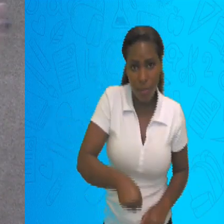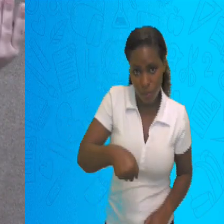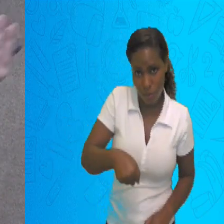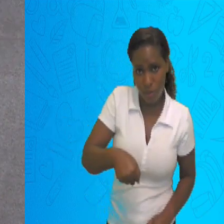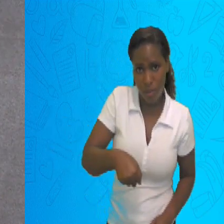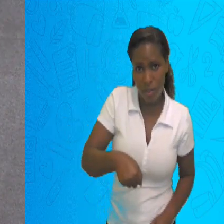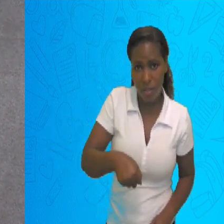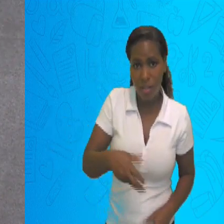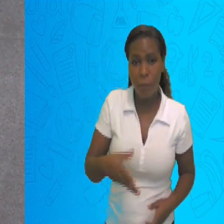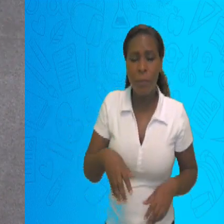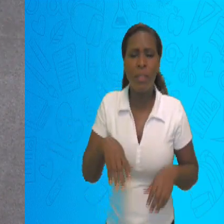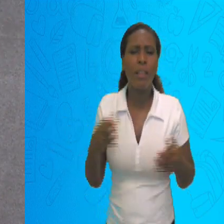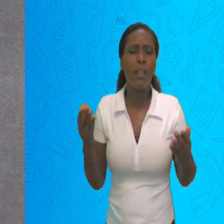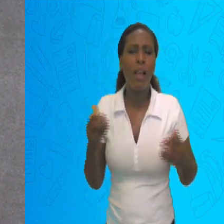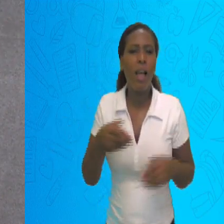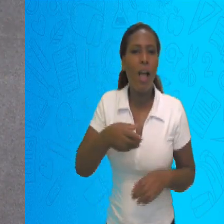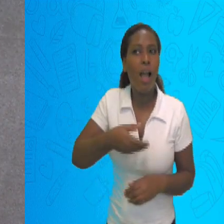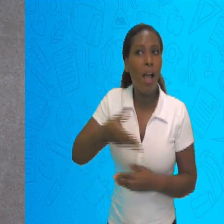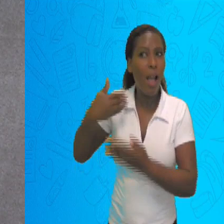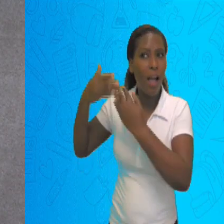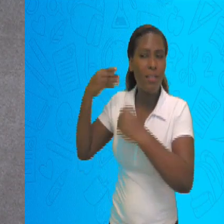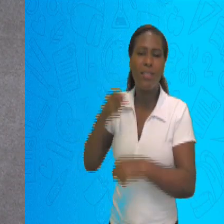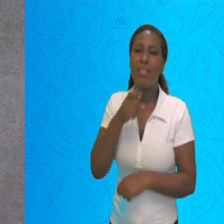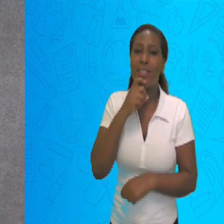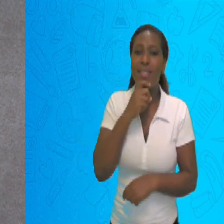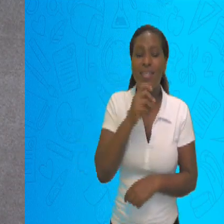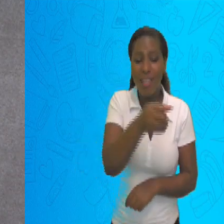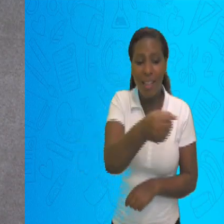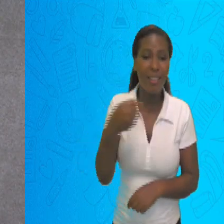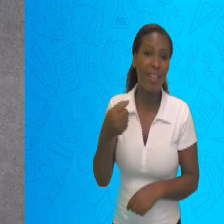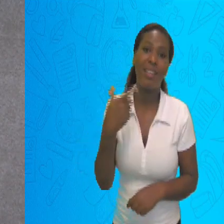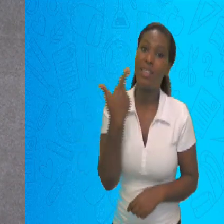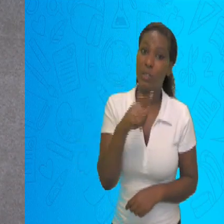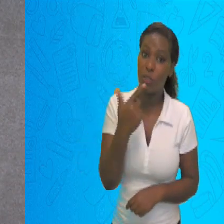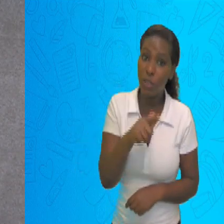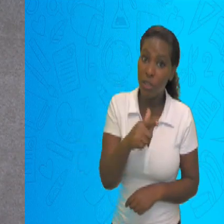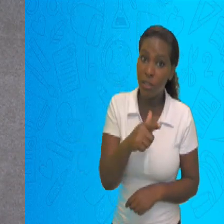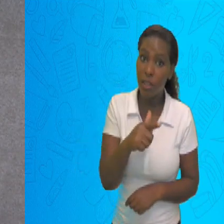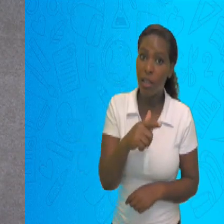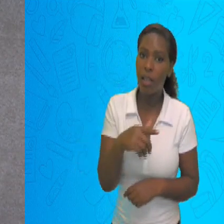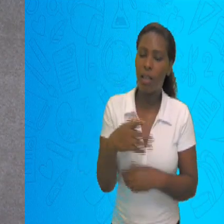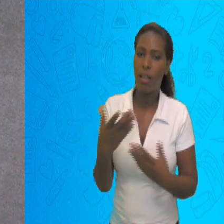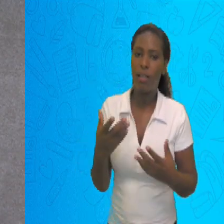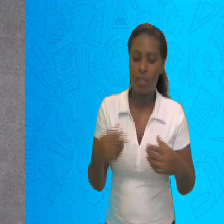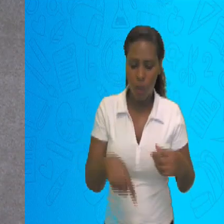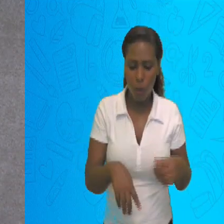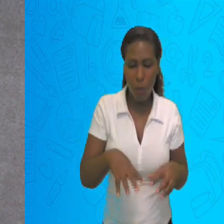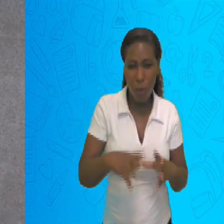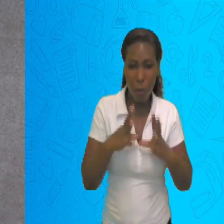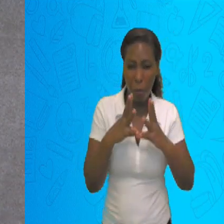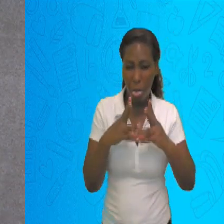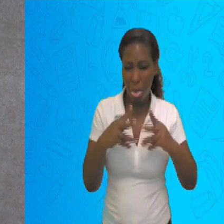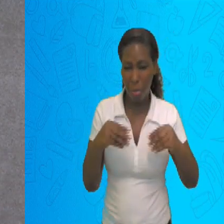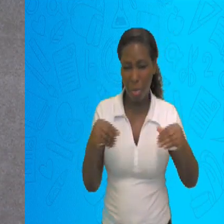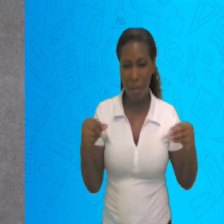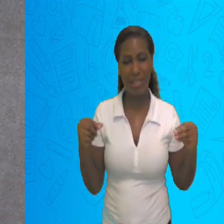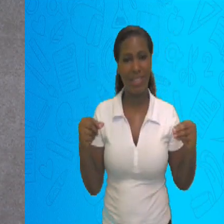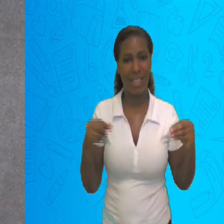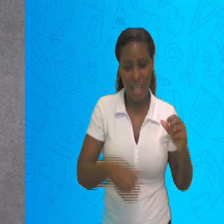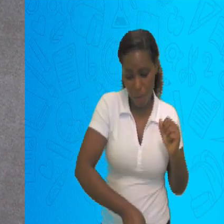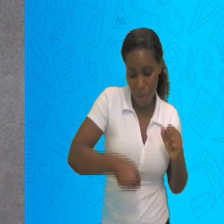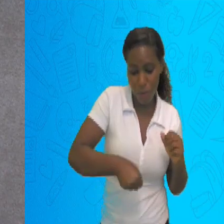mas antigamente não tinha. Então ela ia estragar. Então, para não estragar, eles faziam o quê? A farinha de mandioca,